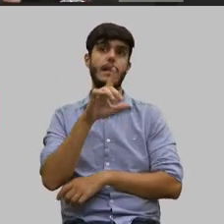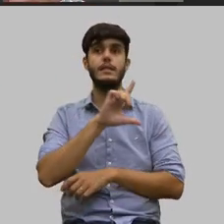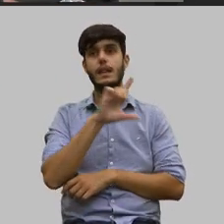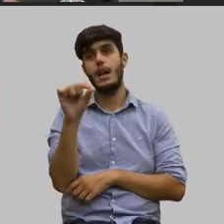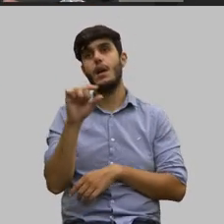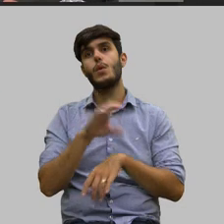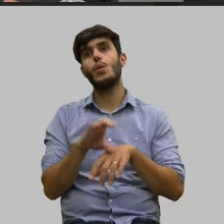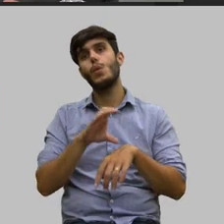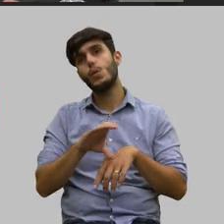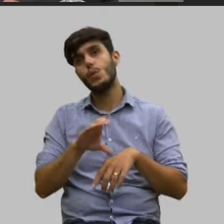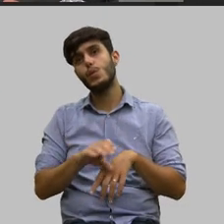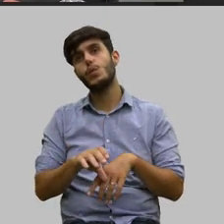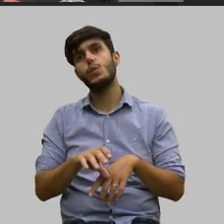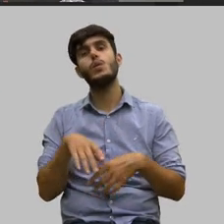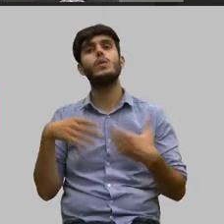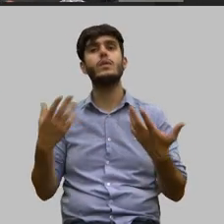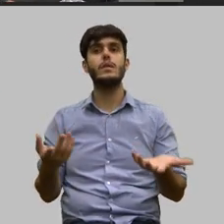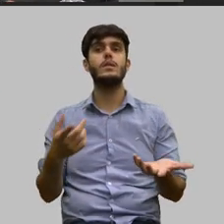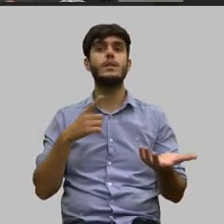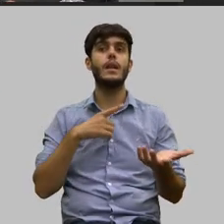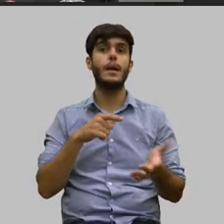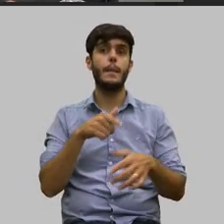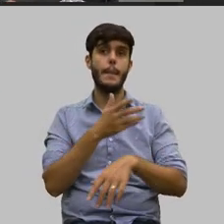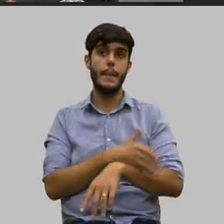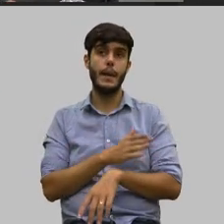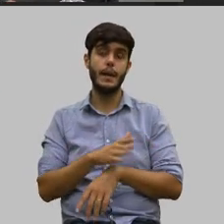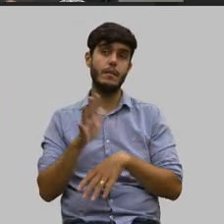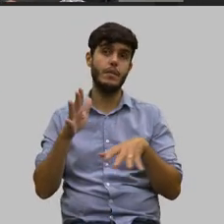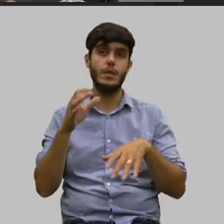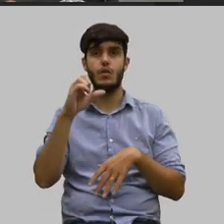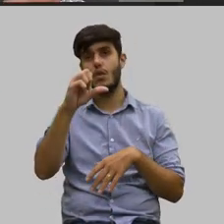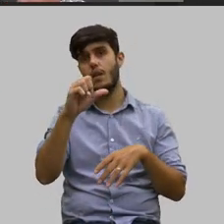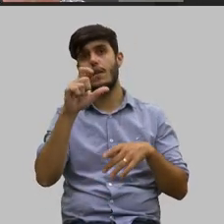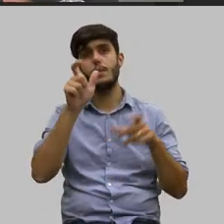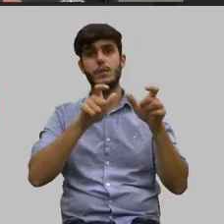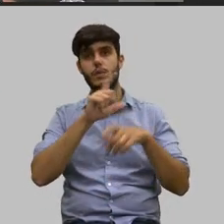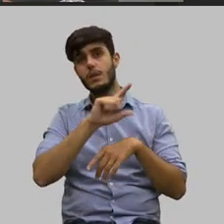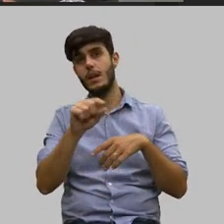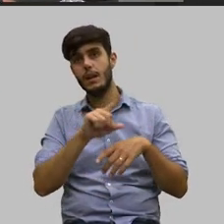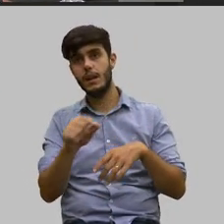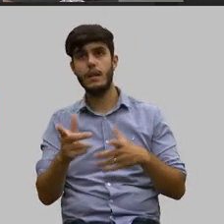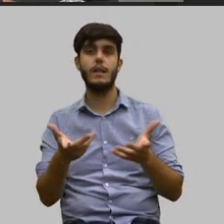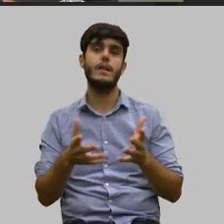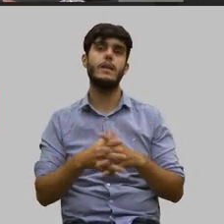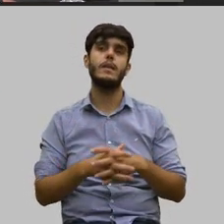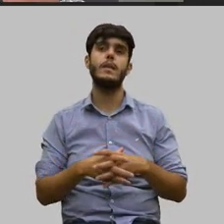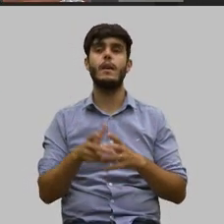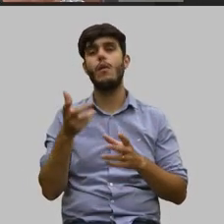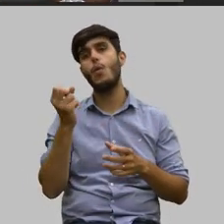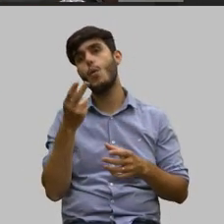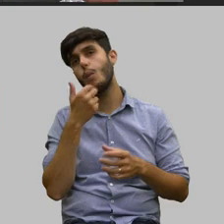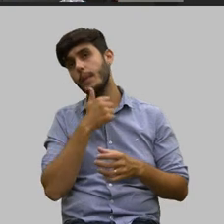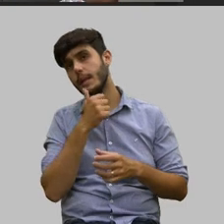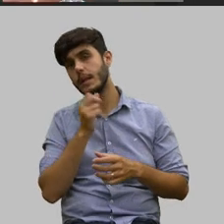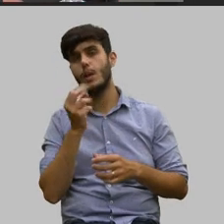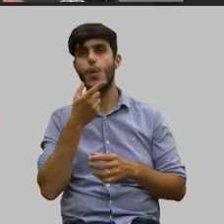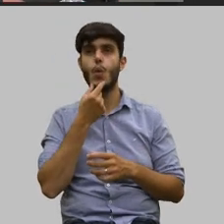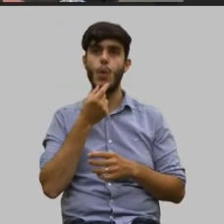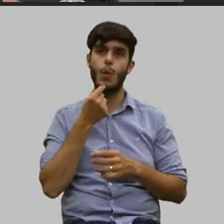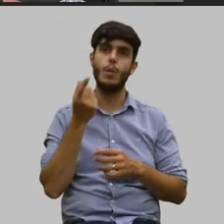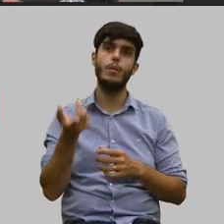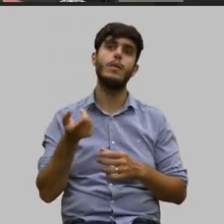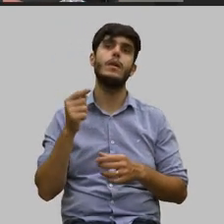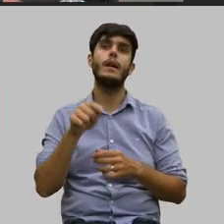curso Então tivemos na prática nove excedentes todos eles ou elas do sexo feminino que era onde